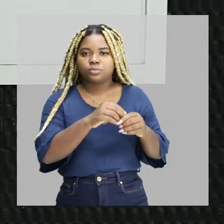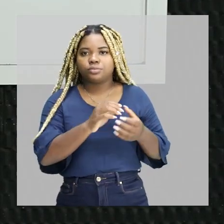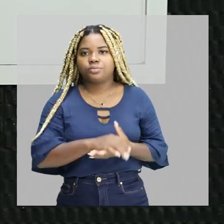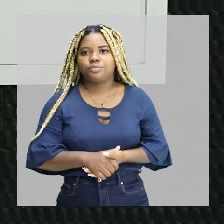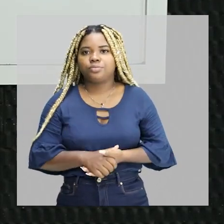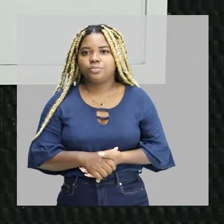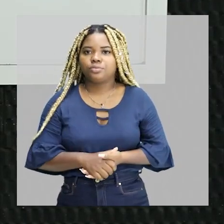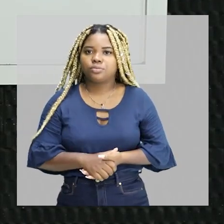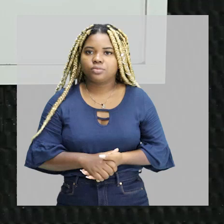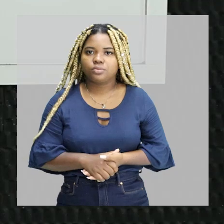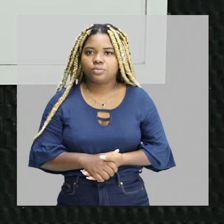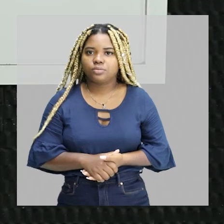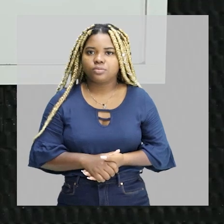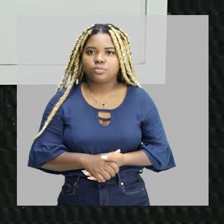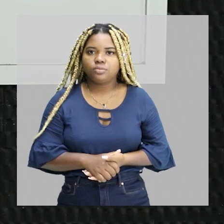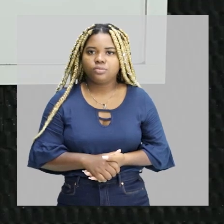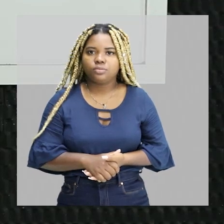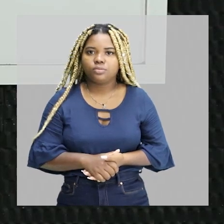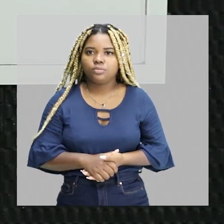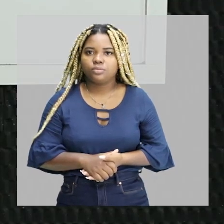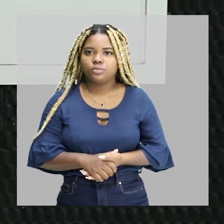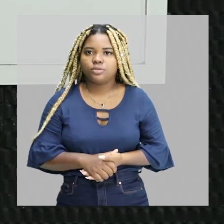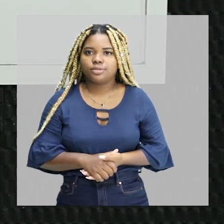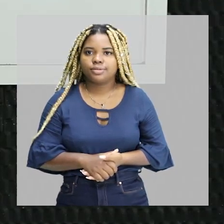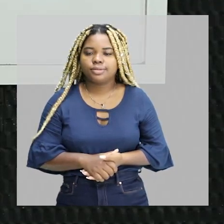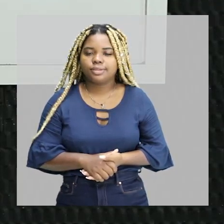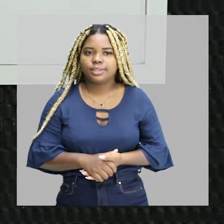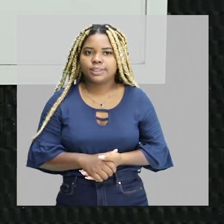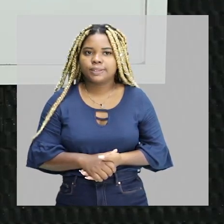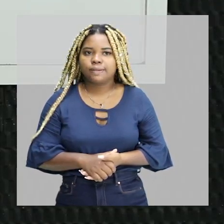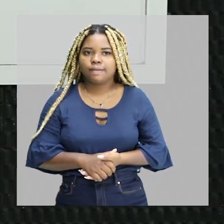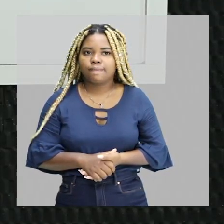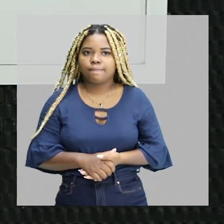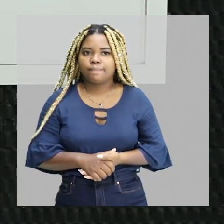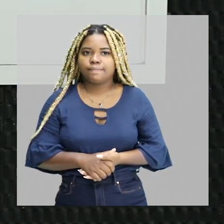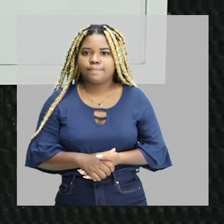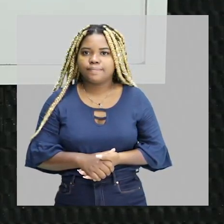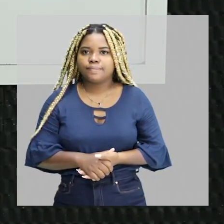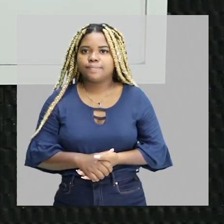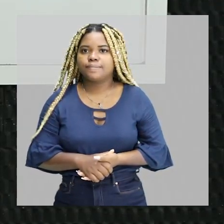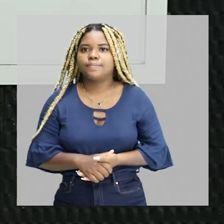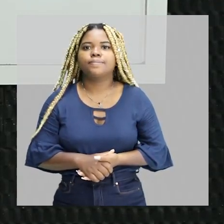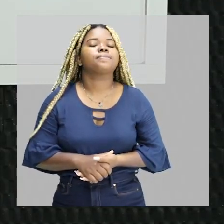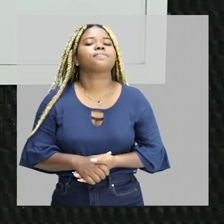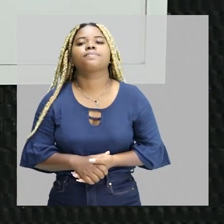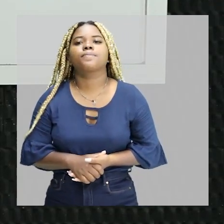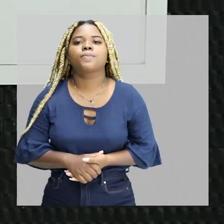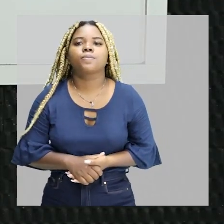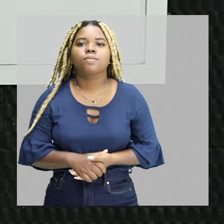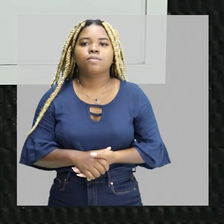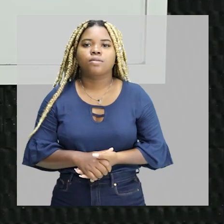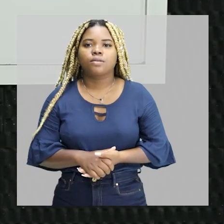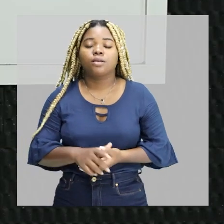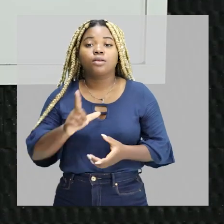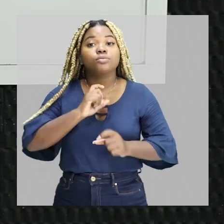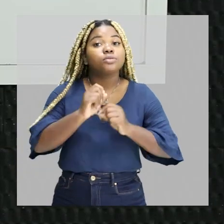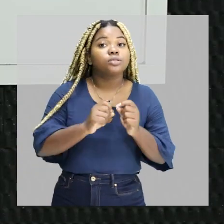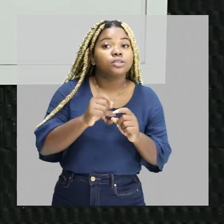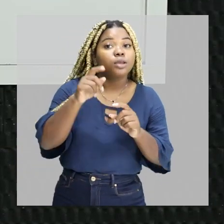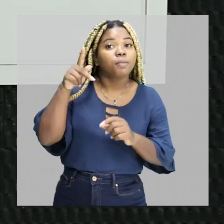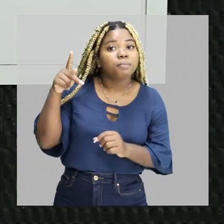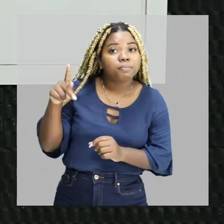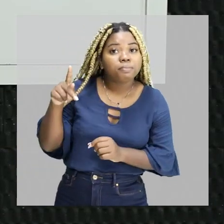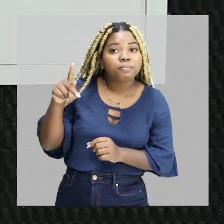Ok? Então está aqui o fluido. Então acontece o seguinte: no momento que é exercida uma pressão